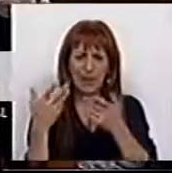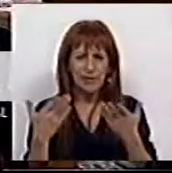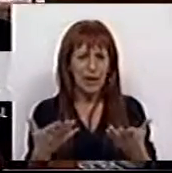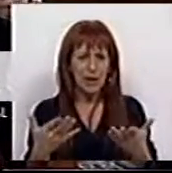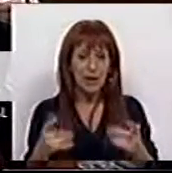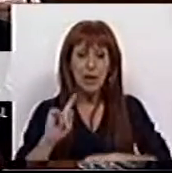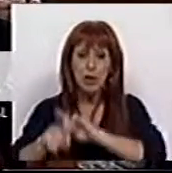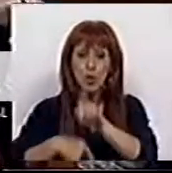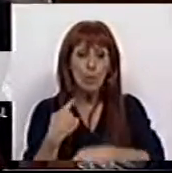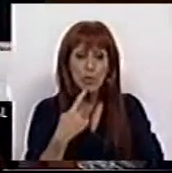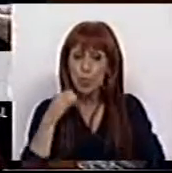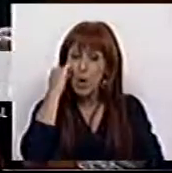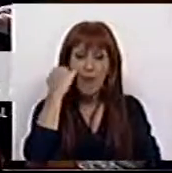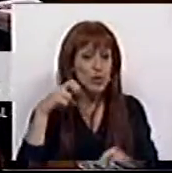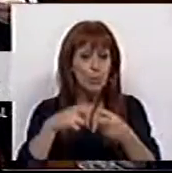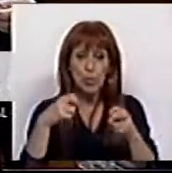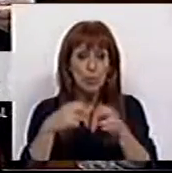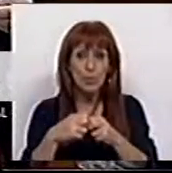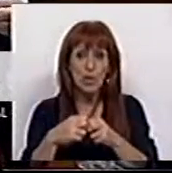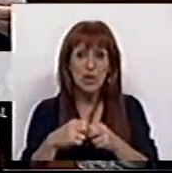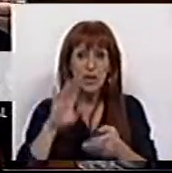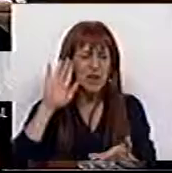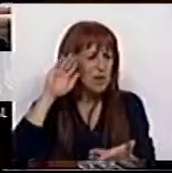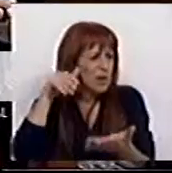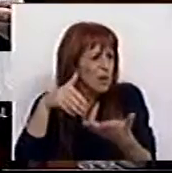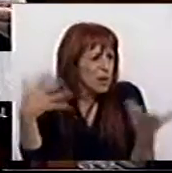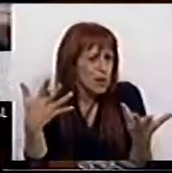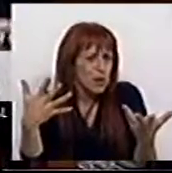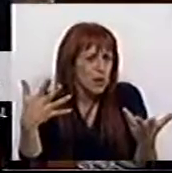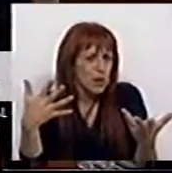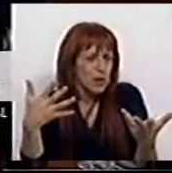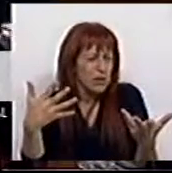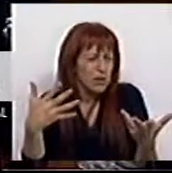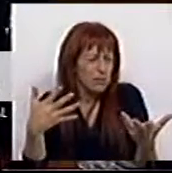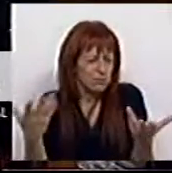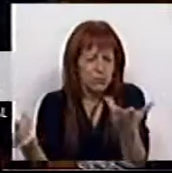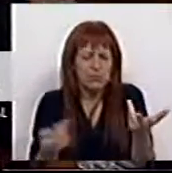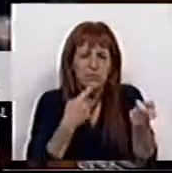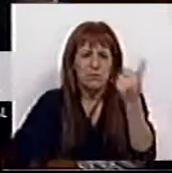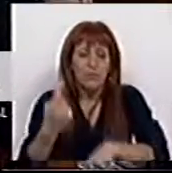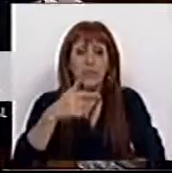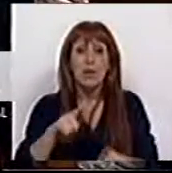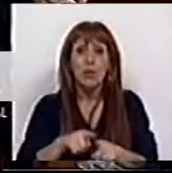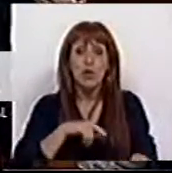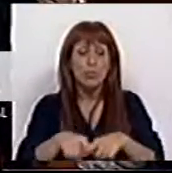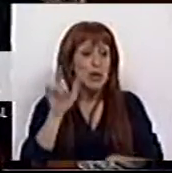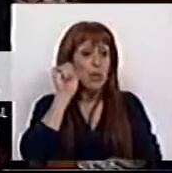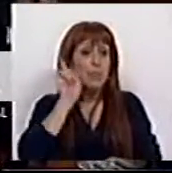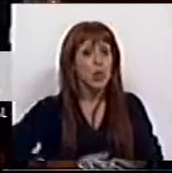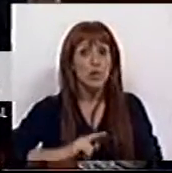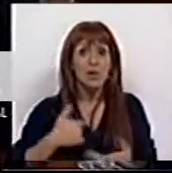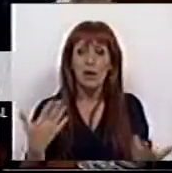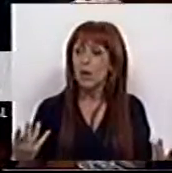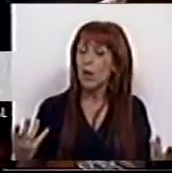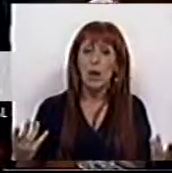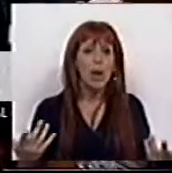O que é estranho neste debate, é que depois de tão graves problemas e de soluções tão enviesadas, os deputados e as deputadas